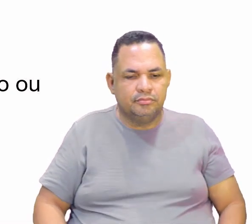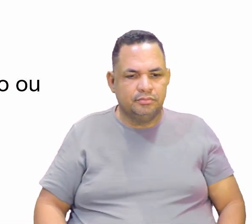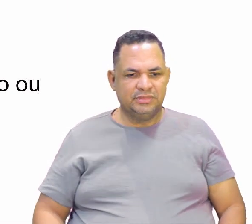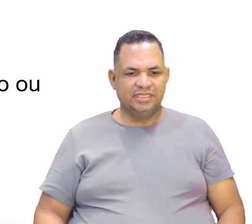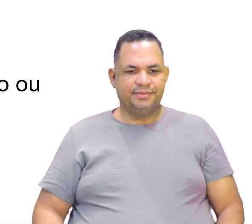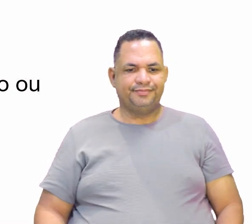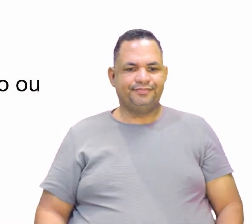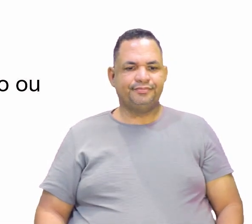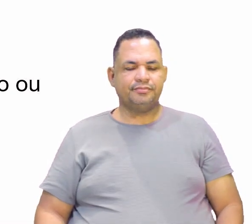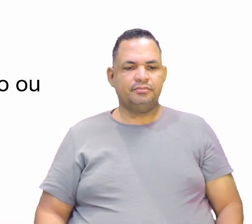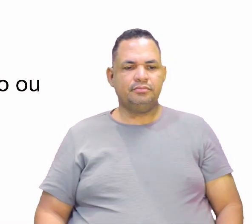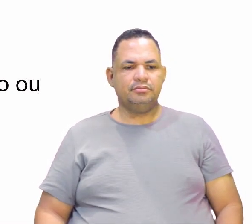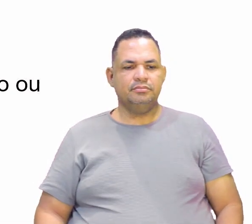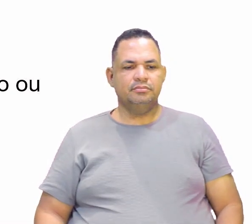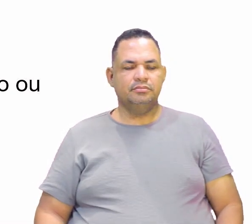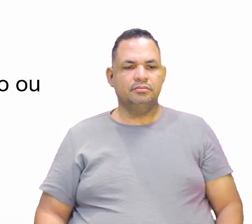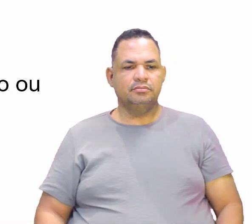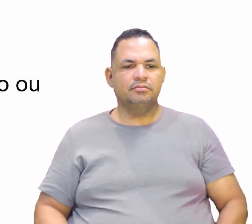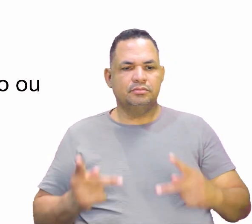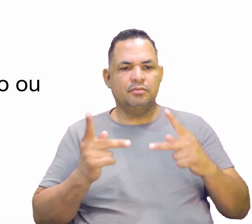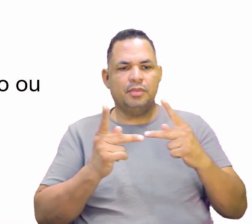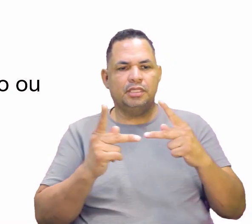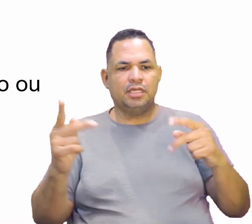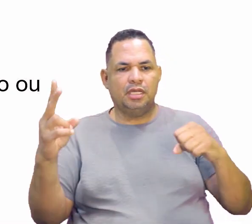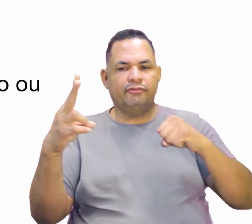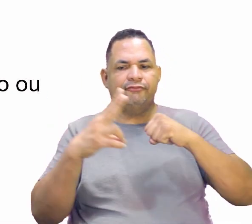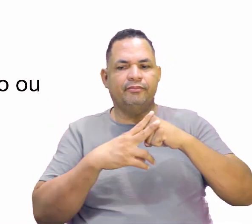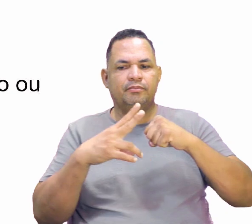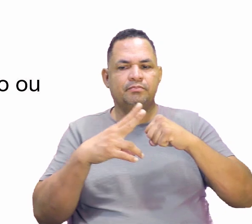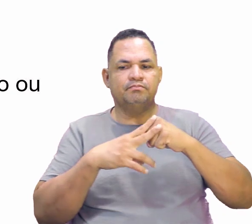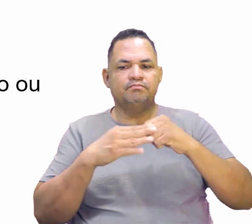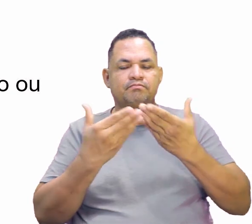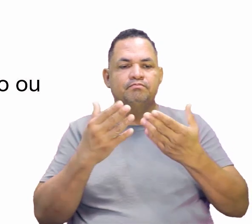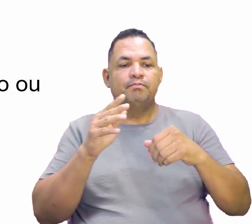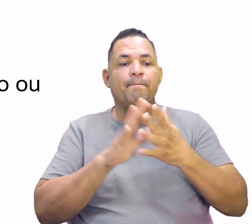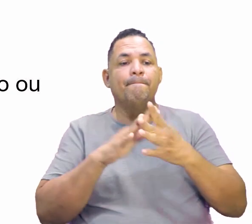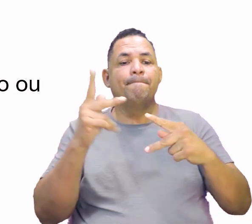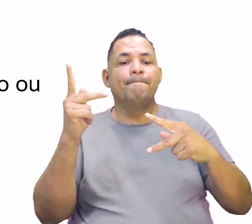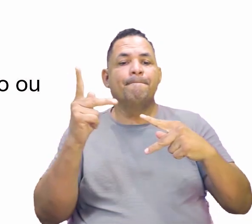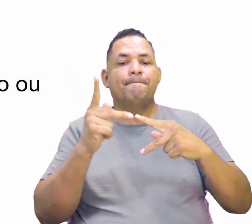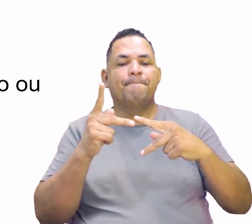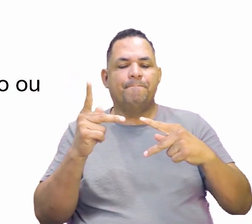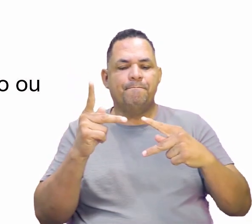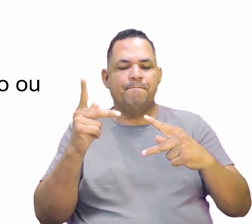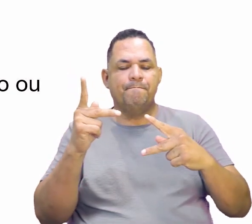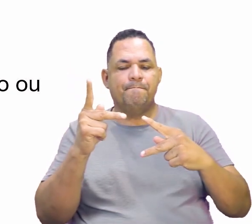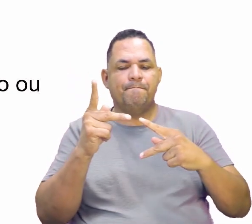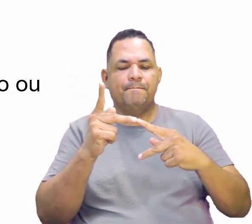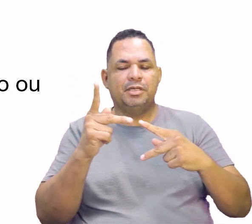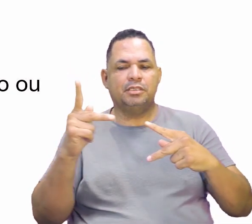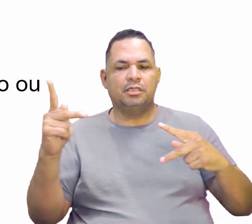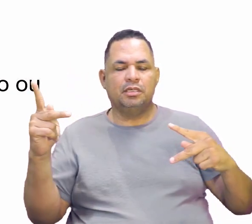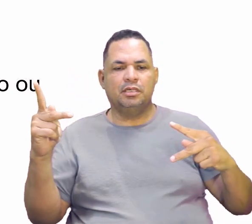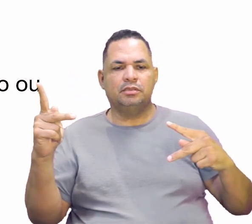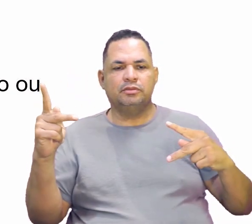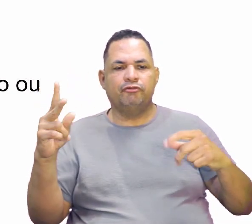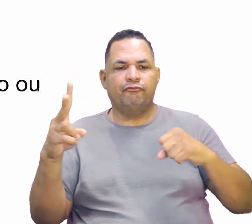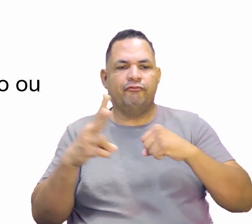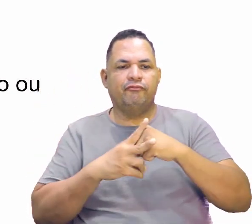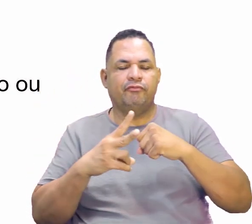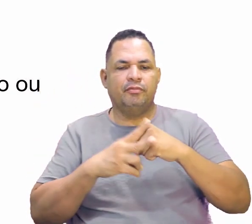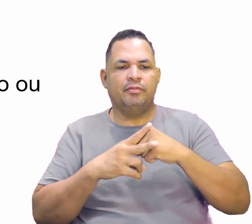circuladinho aí. Isso. E aí, o predicado verbal. Aí alguém já pode falar, o predicado verbal é o verbo, certo? Mas vejam